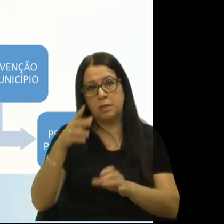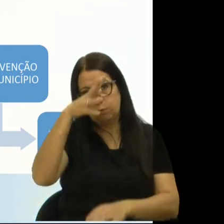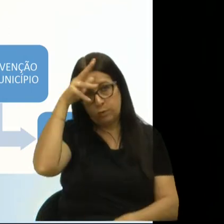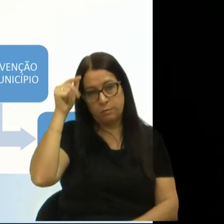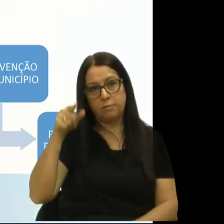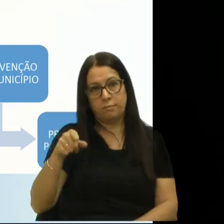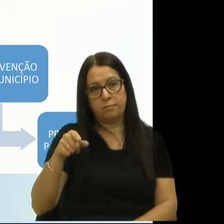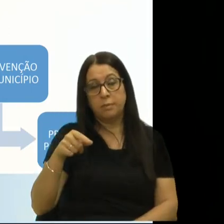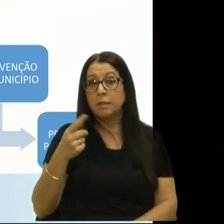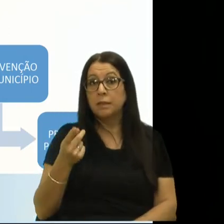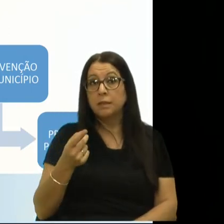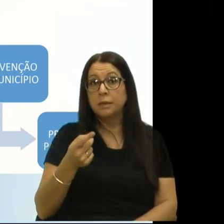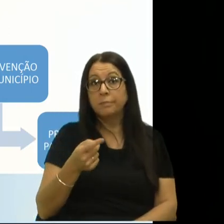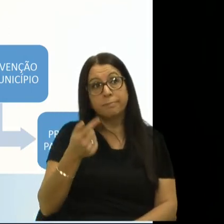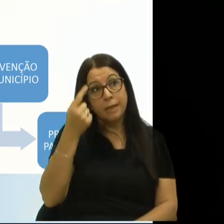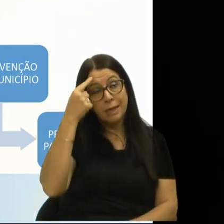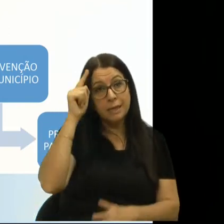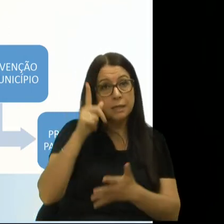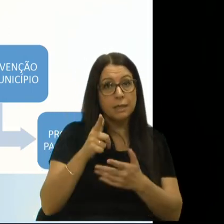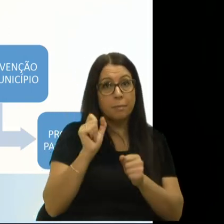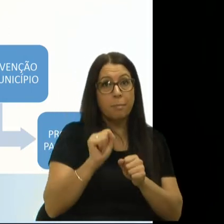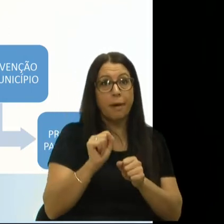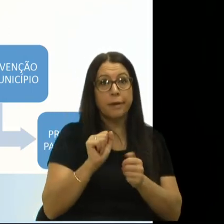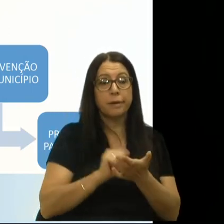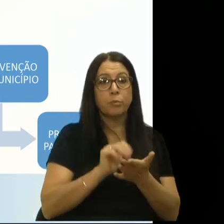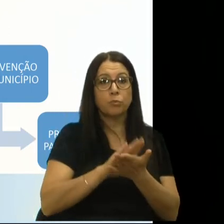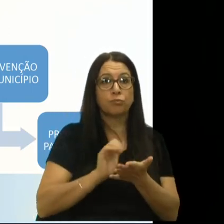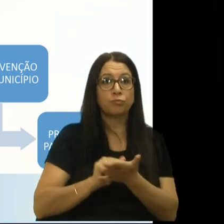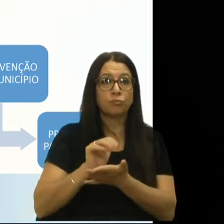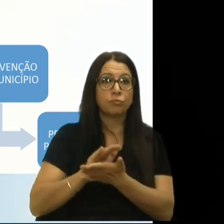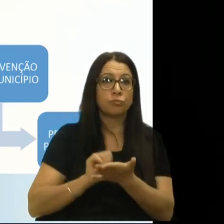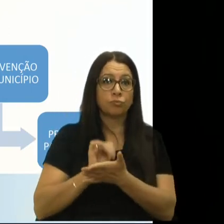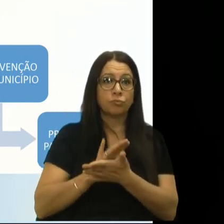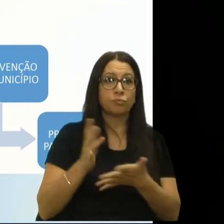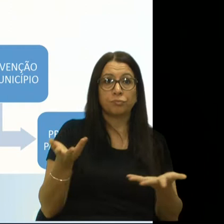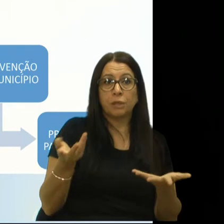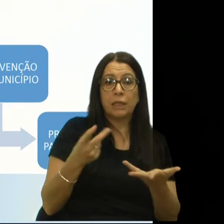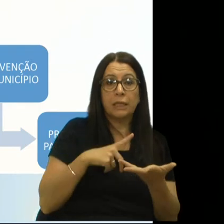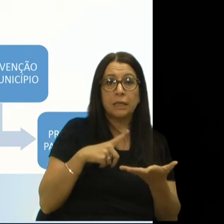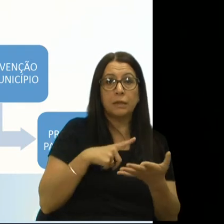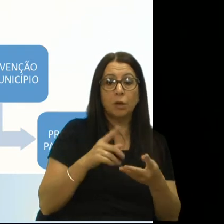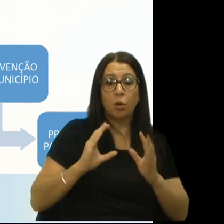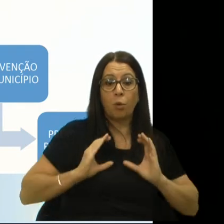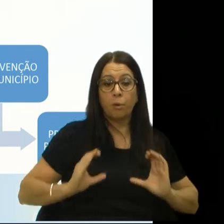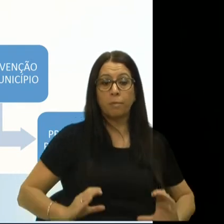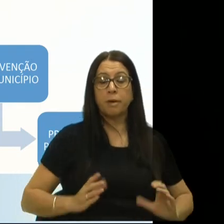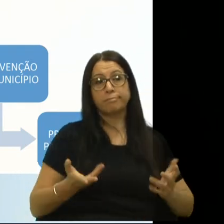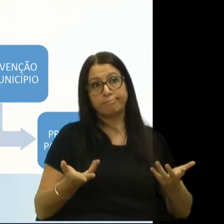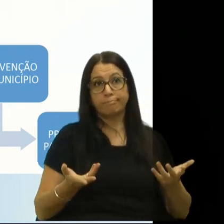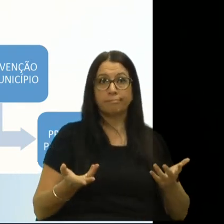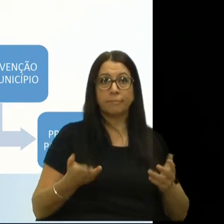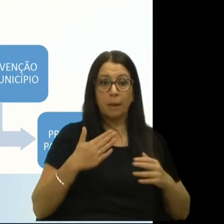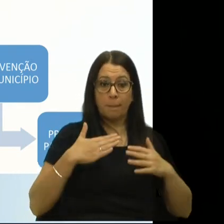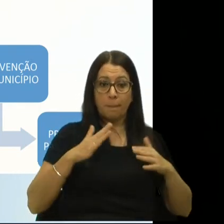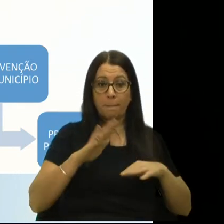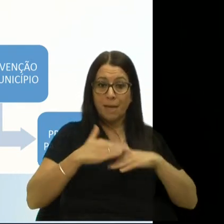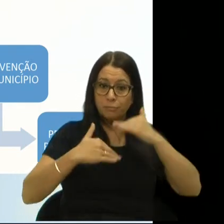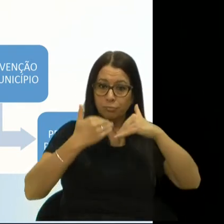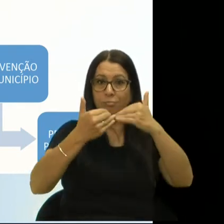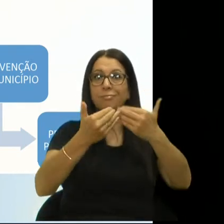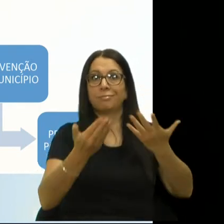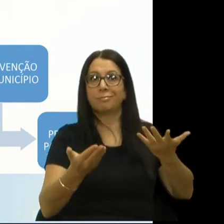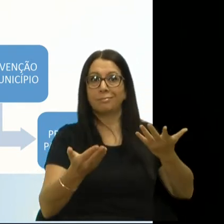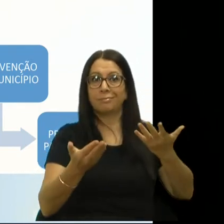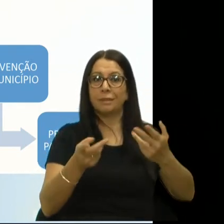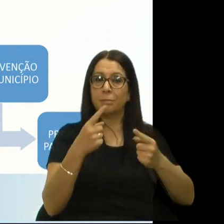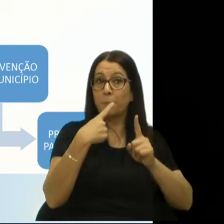é que a gente pare de ter multas, né, e tenha um comportamento mais construtivo, um comportamento